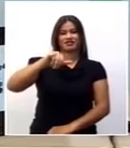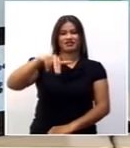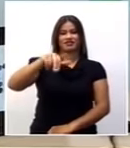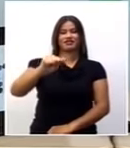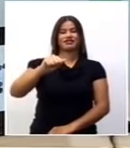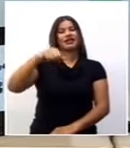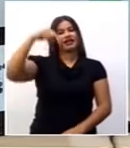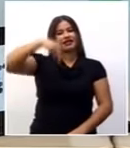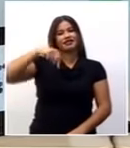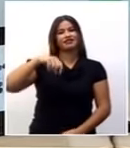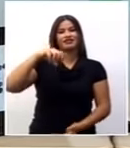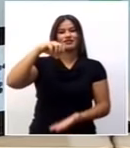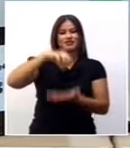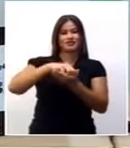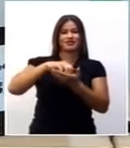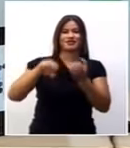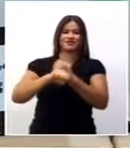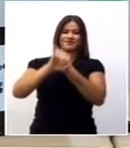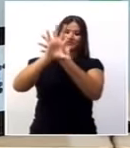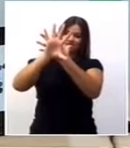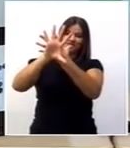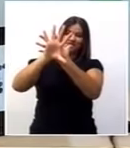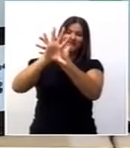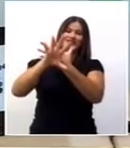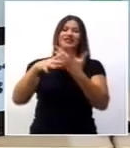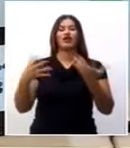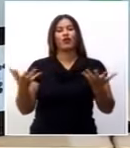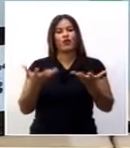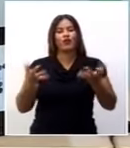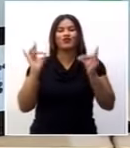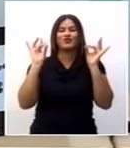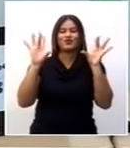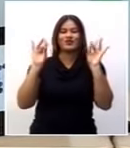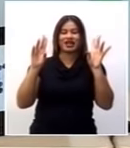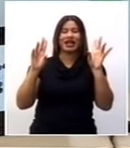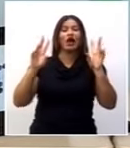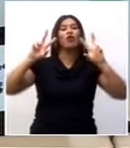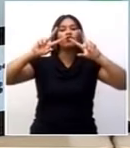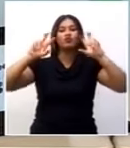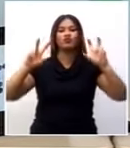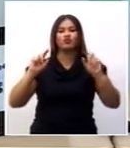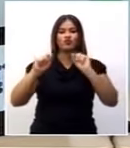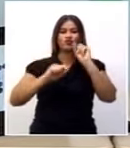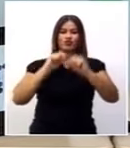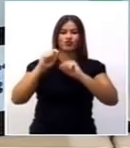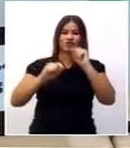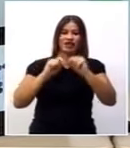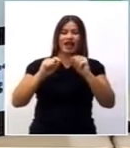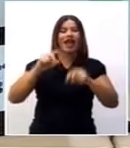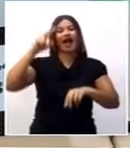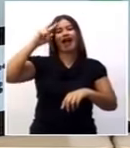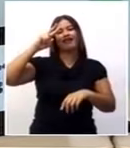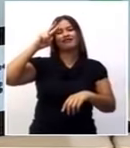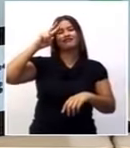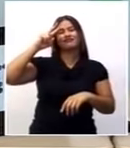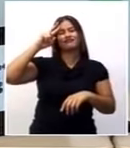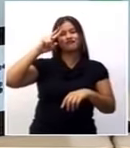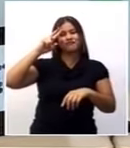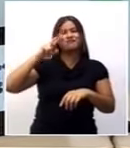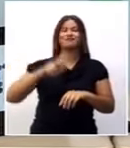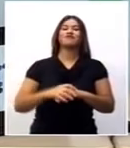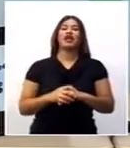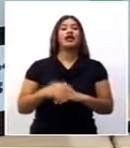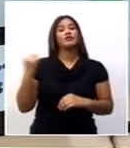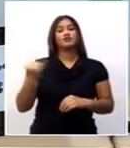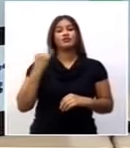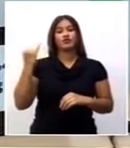programação especial transmitida direto pelo Centro de Mídias. O tema da nossa aula é fontes históricas. É importante